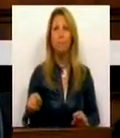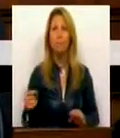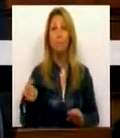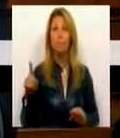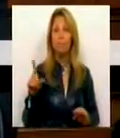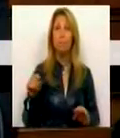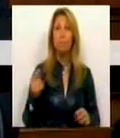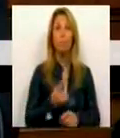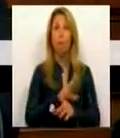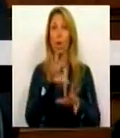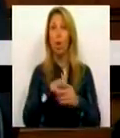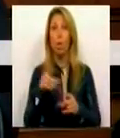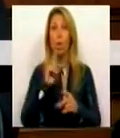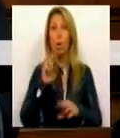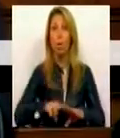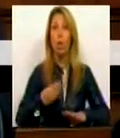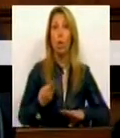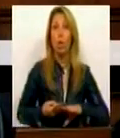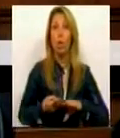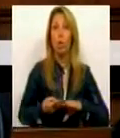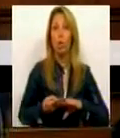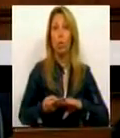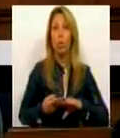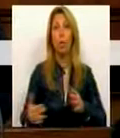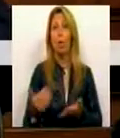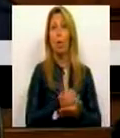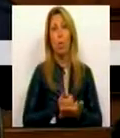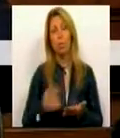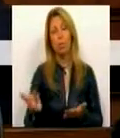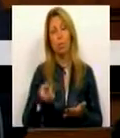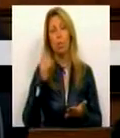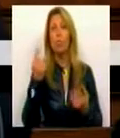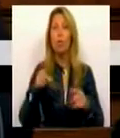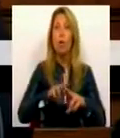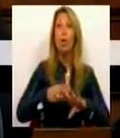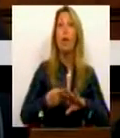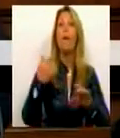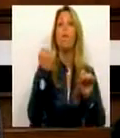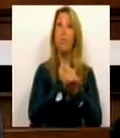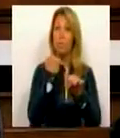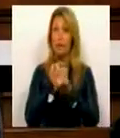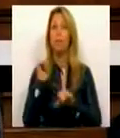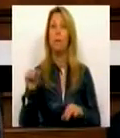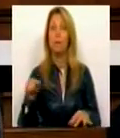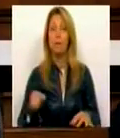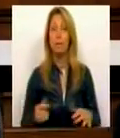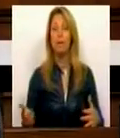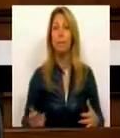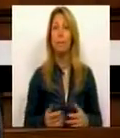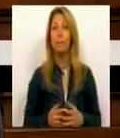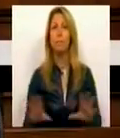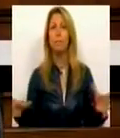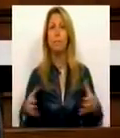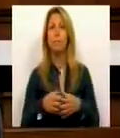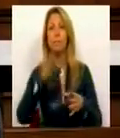muito barata, uma vez que não implica duplicação de meios, implica sobretudo uma duplicação de função ao